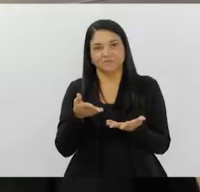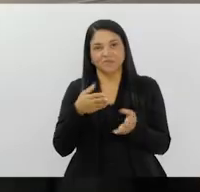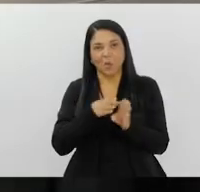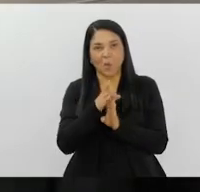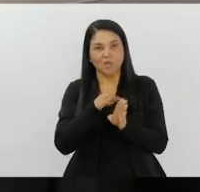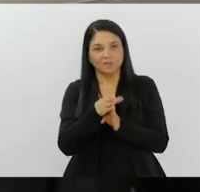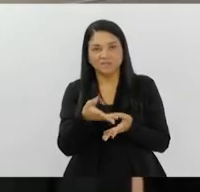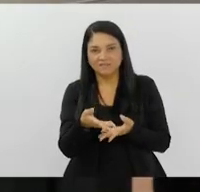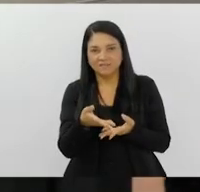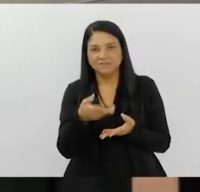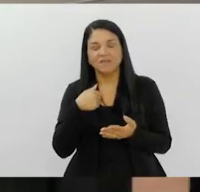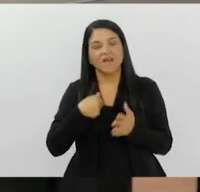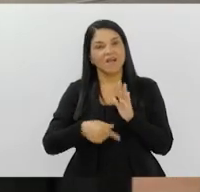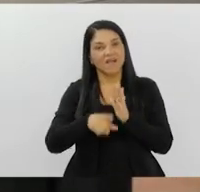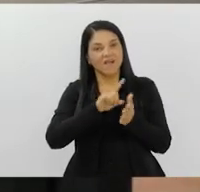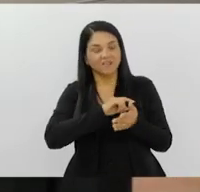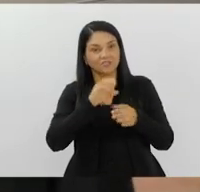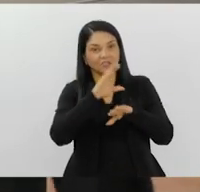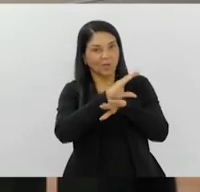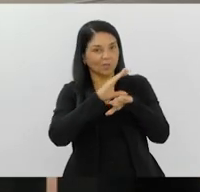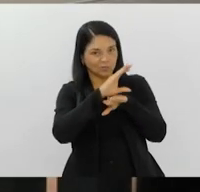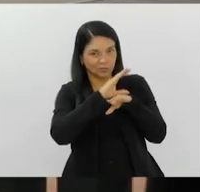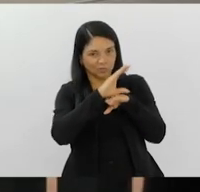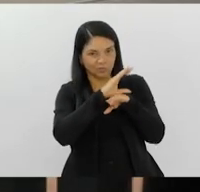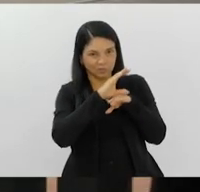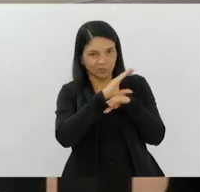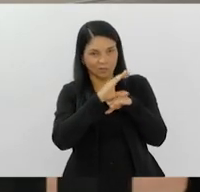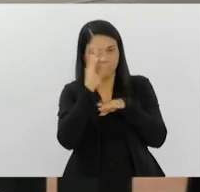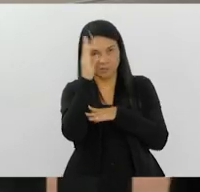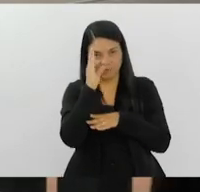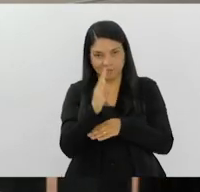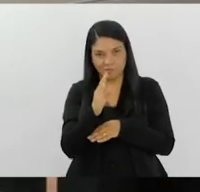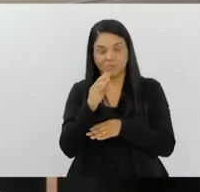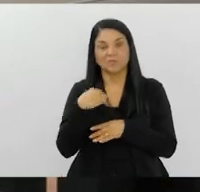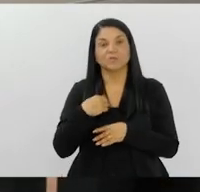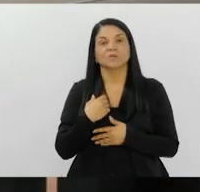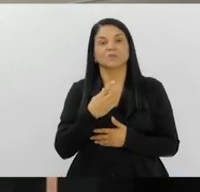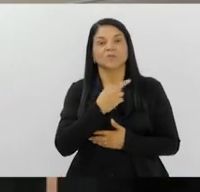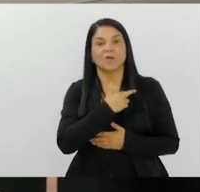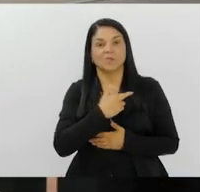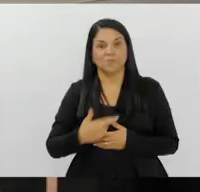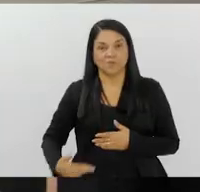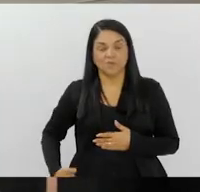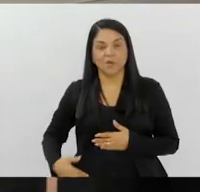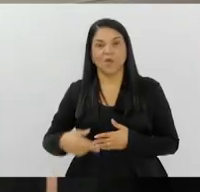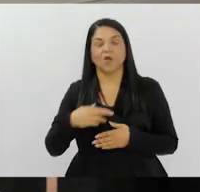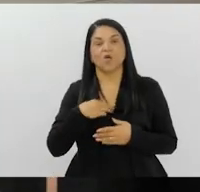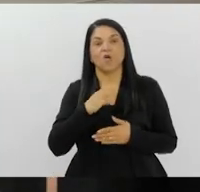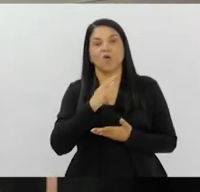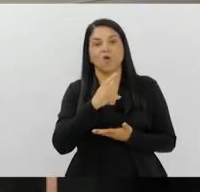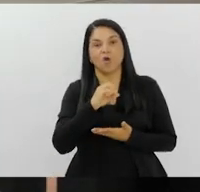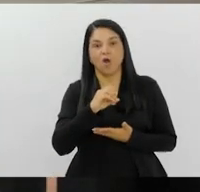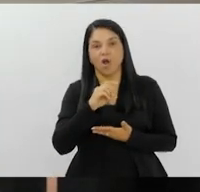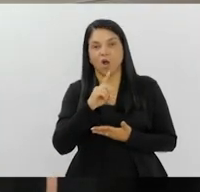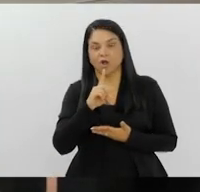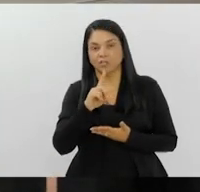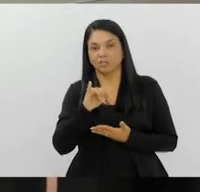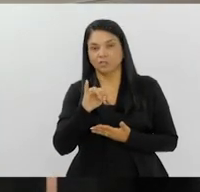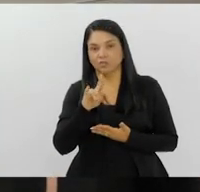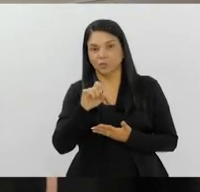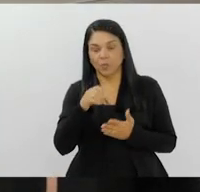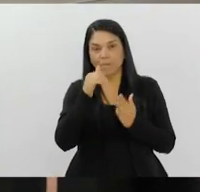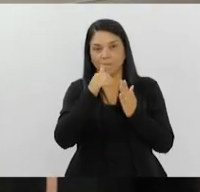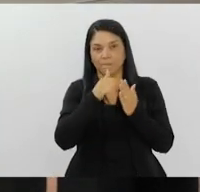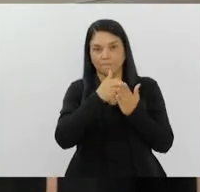a nossa questão da nossa Constituição logo no Brasil República O Código Penal entra em vigor também